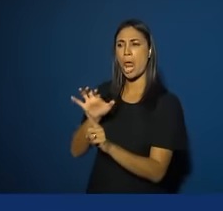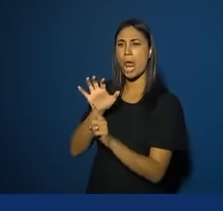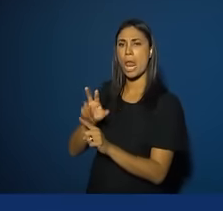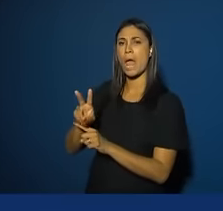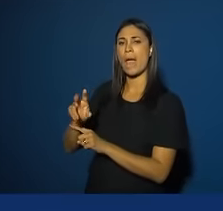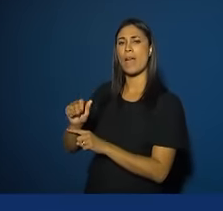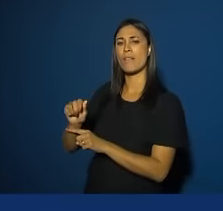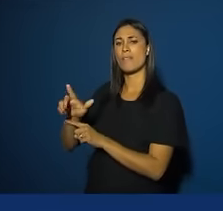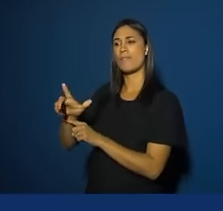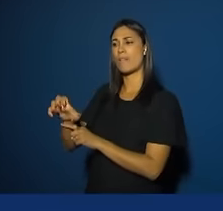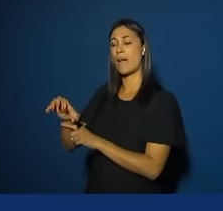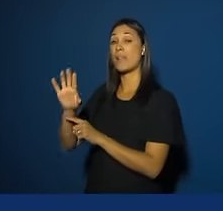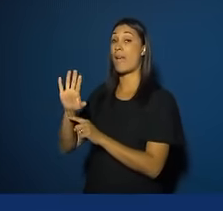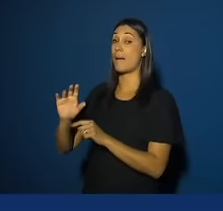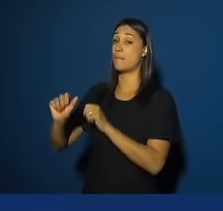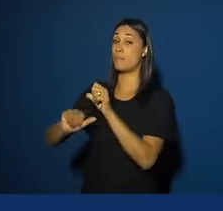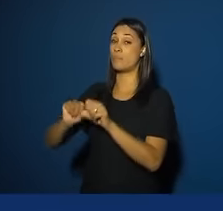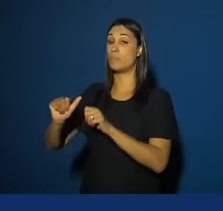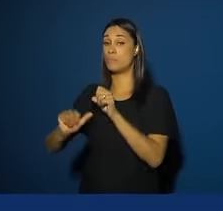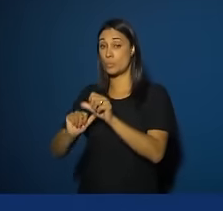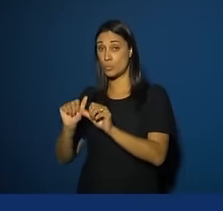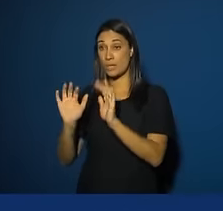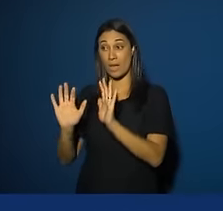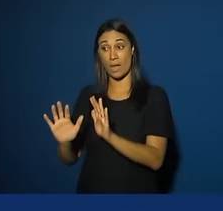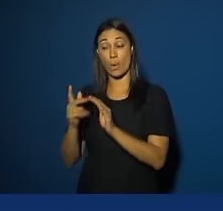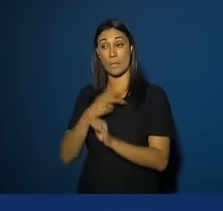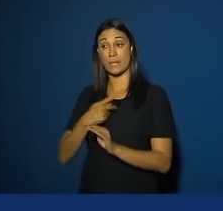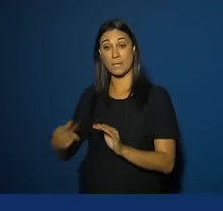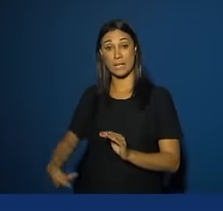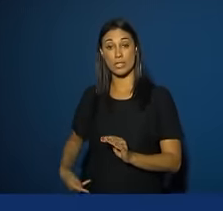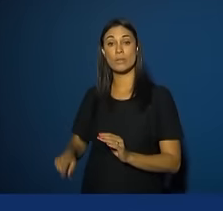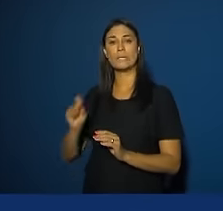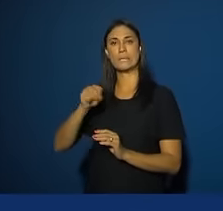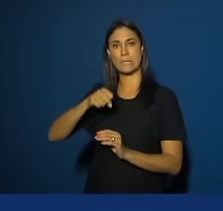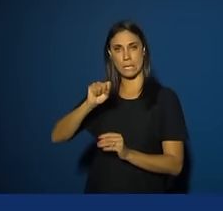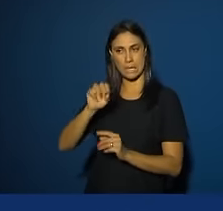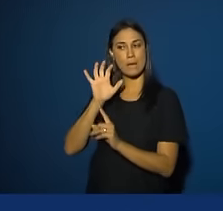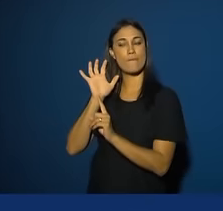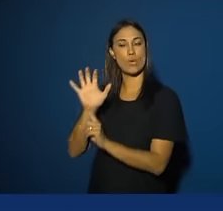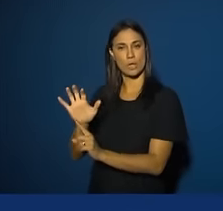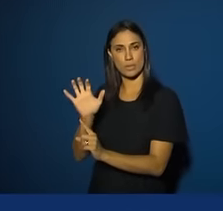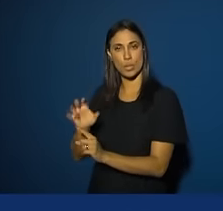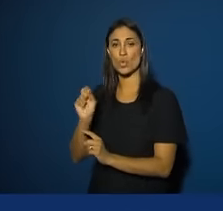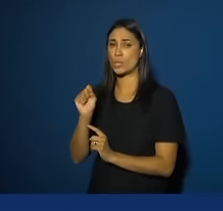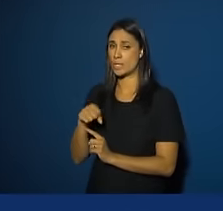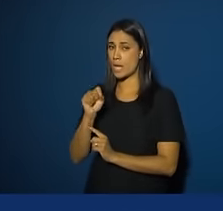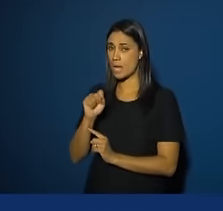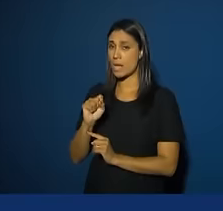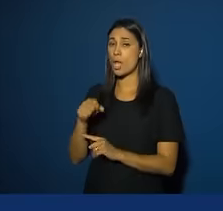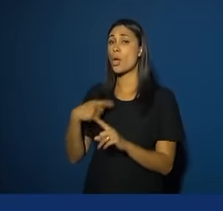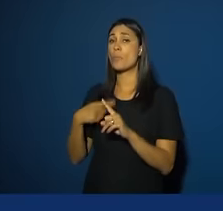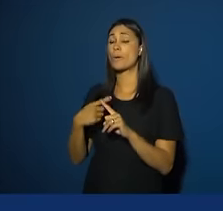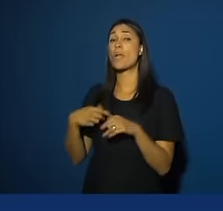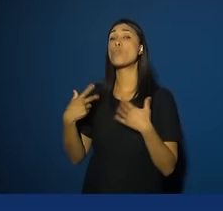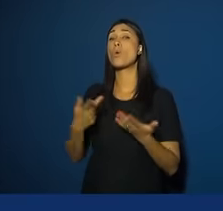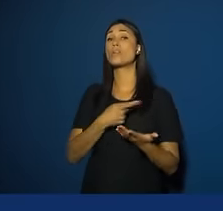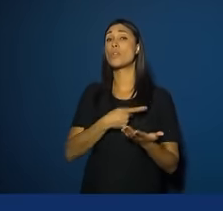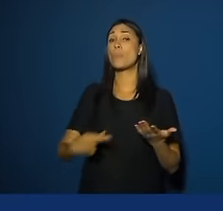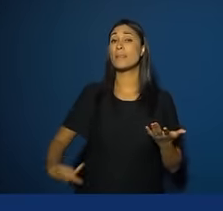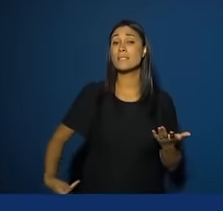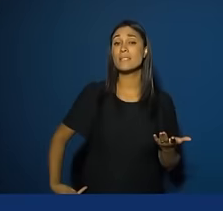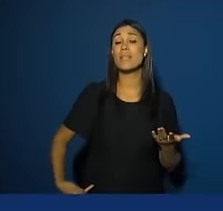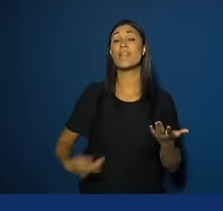mudar o seu presidente eu mantenho a nossa apuração pressionou sim que sinal dá quando o Presidente da República